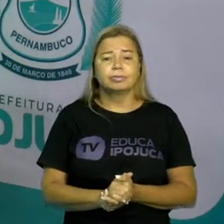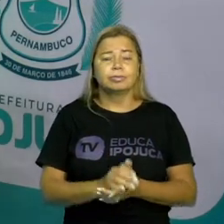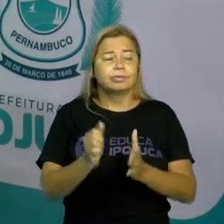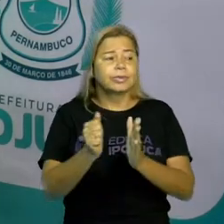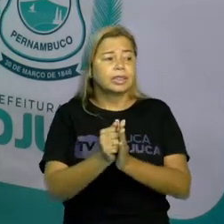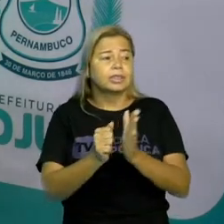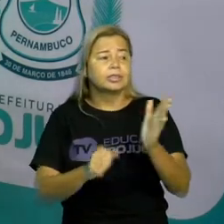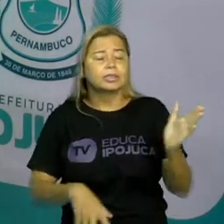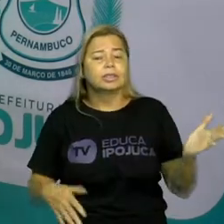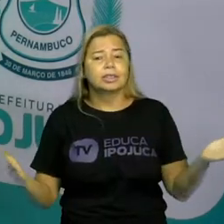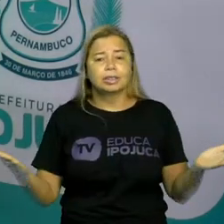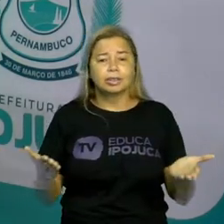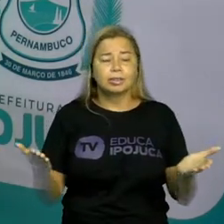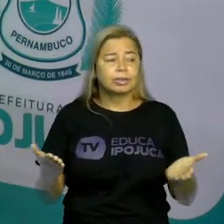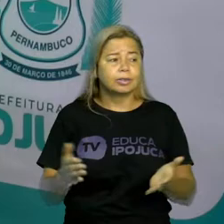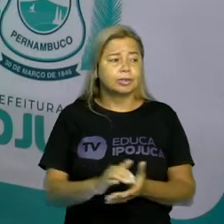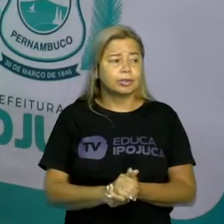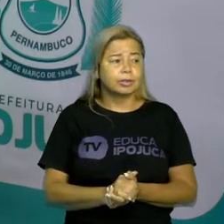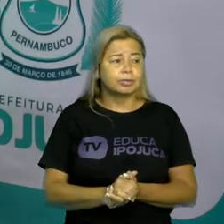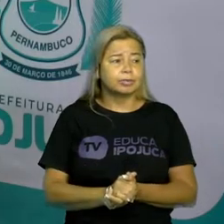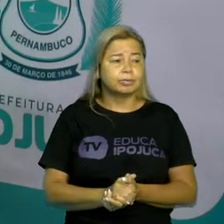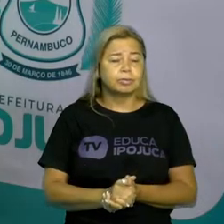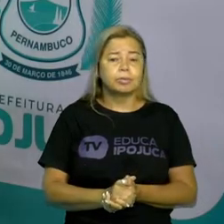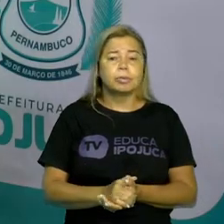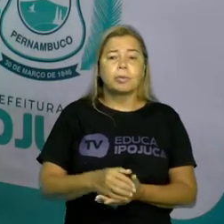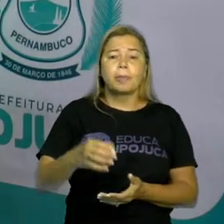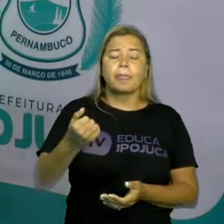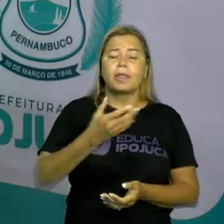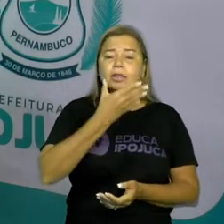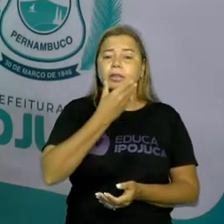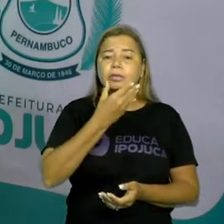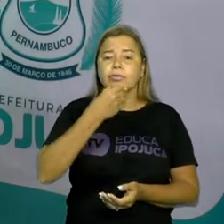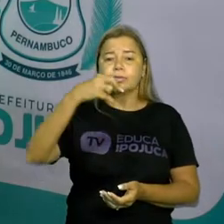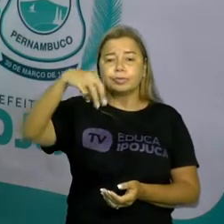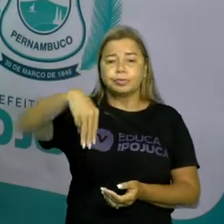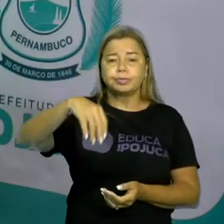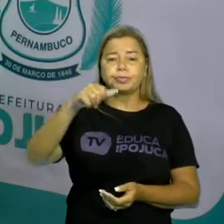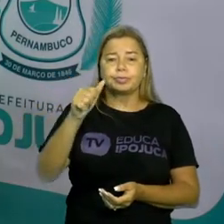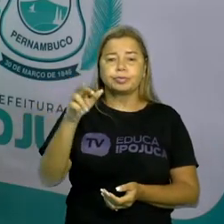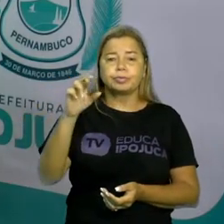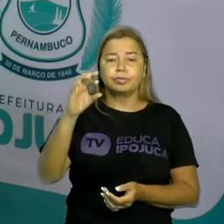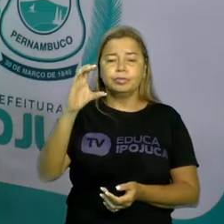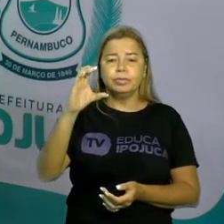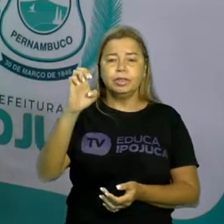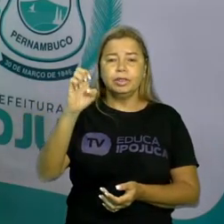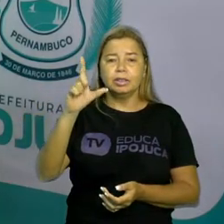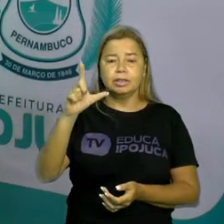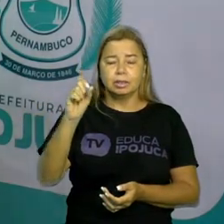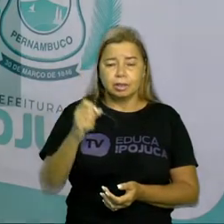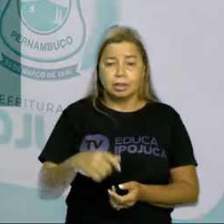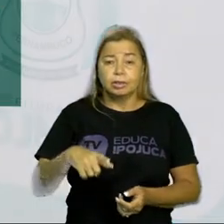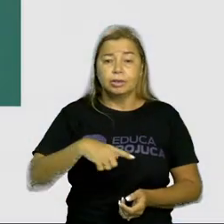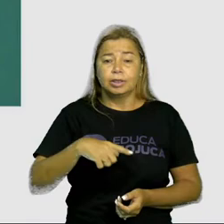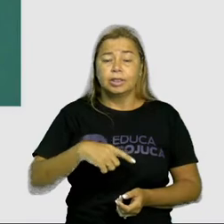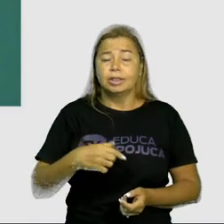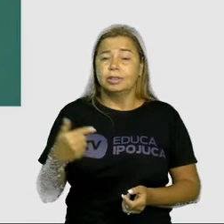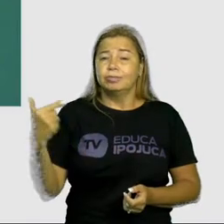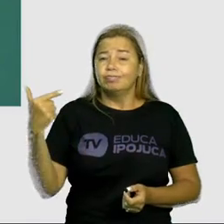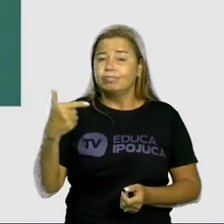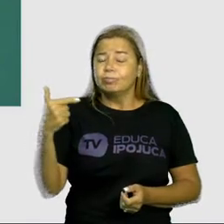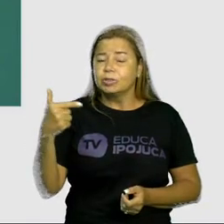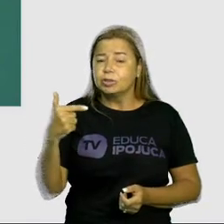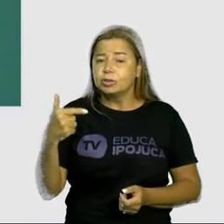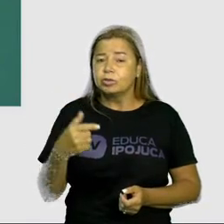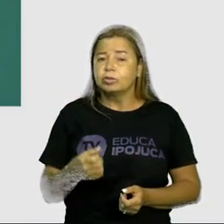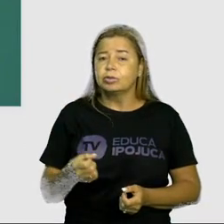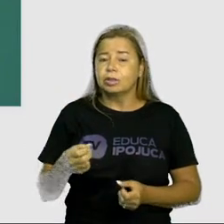ó, vamos lá. Marcelo, ele tem duas dívidas para pagar. Duas coisas para ele pagar. Uma